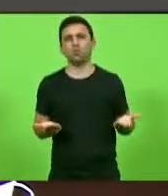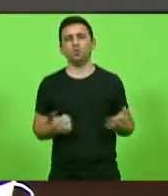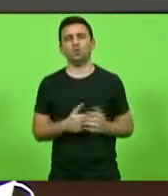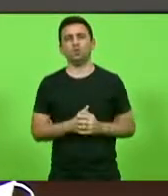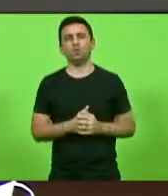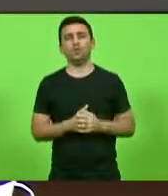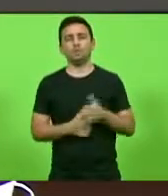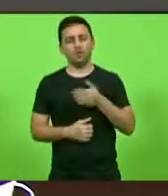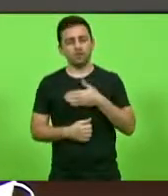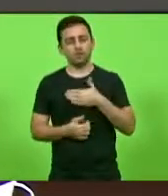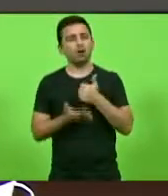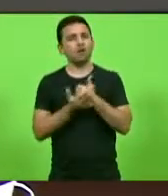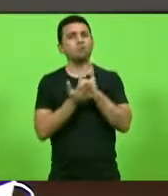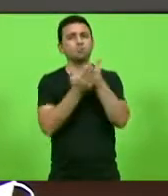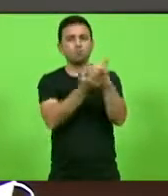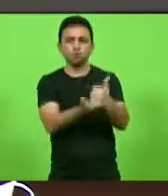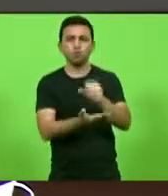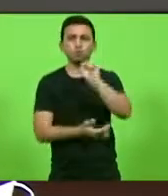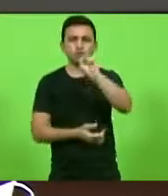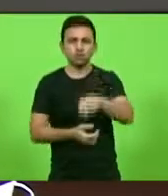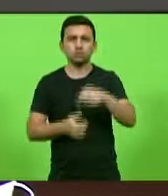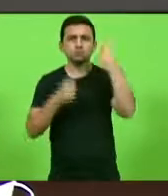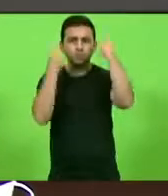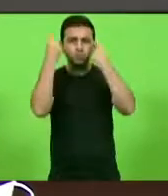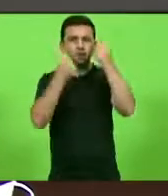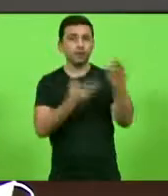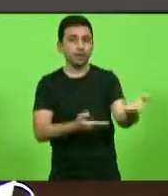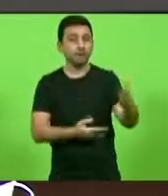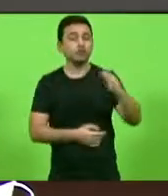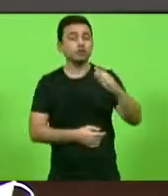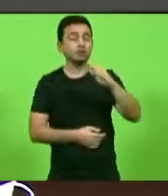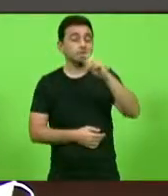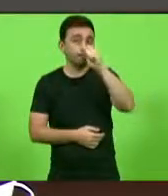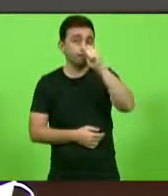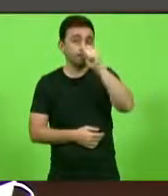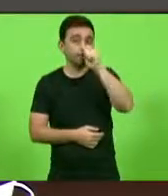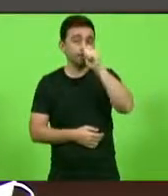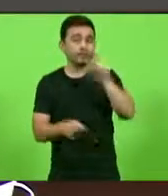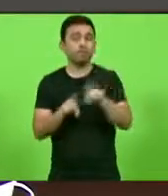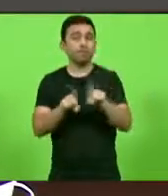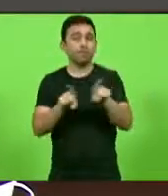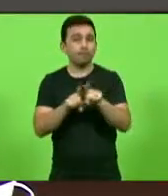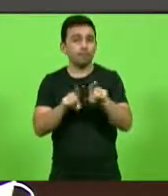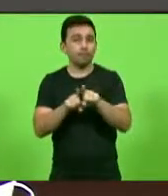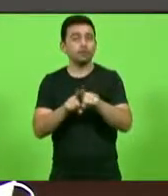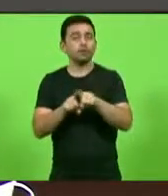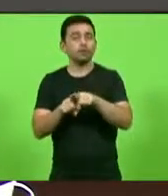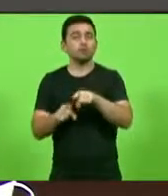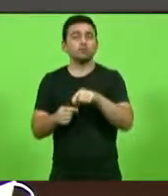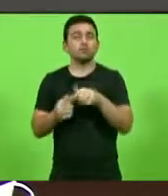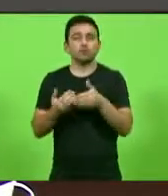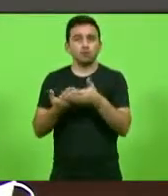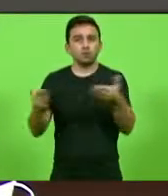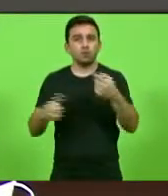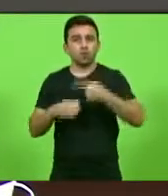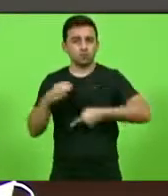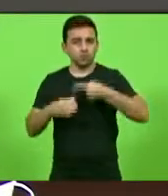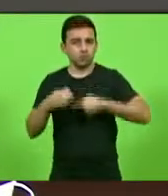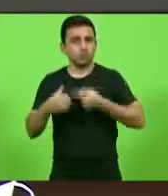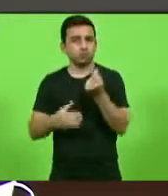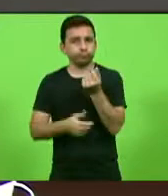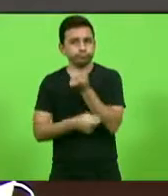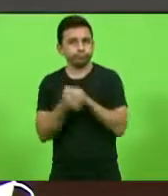meu amparo e meu apoio às preocupações do deputado João Amin e também essas questões que a Comissão de Finanças